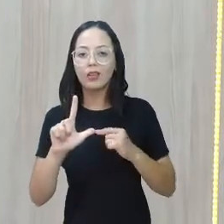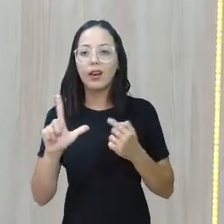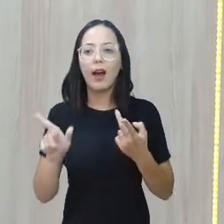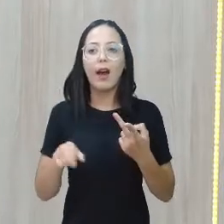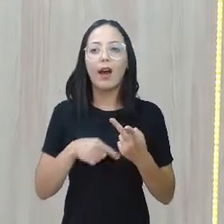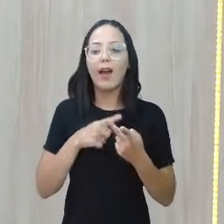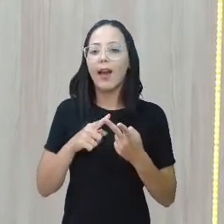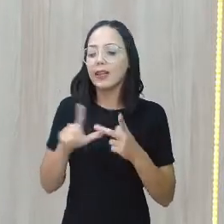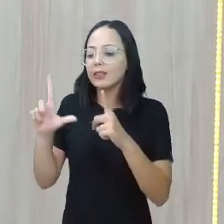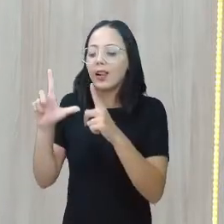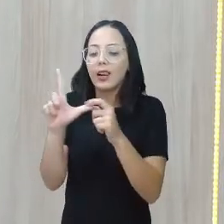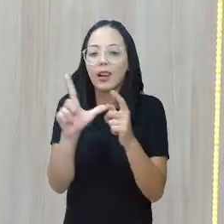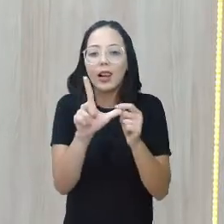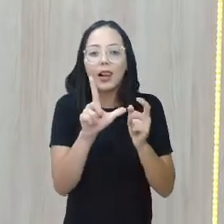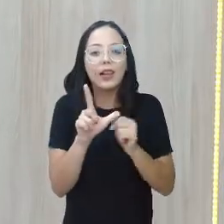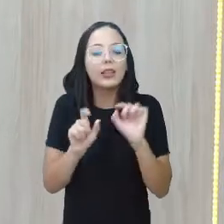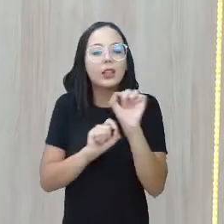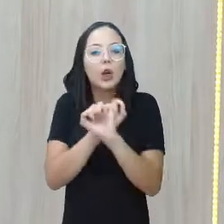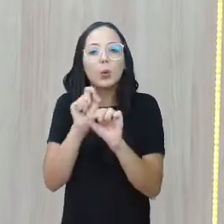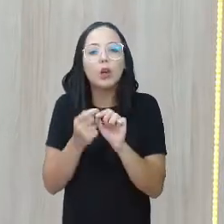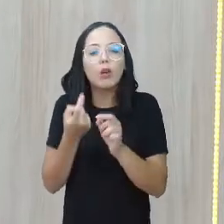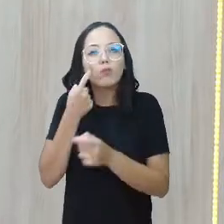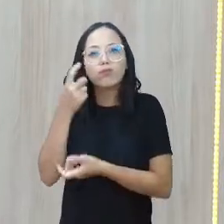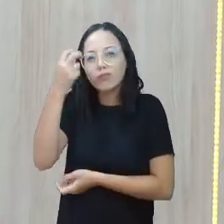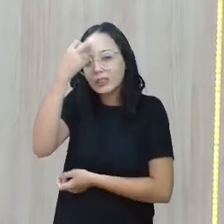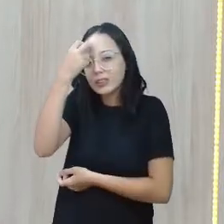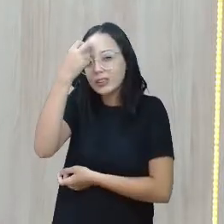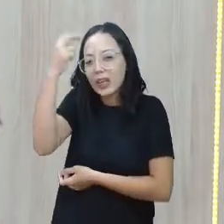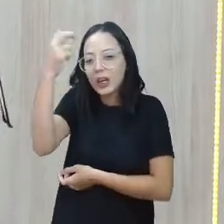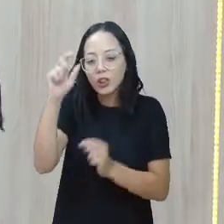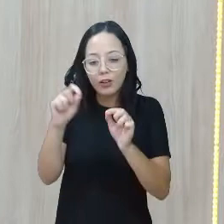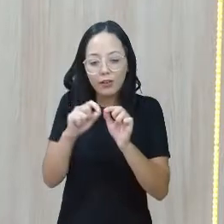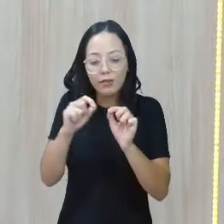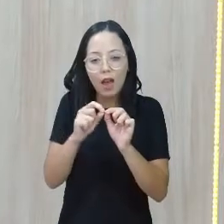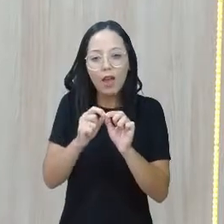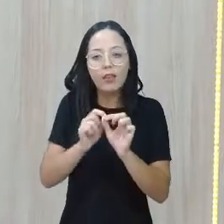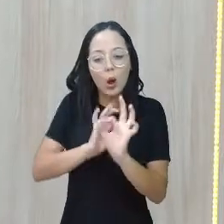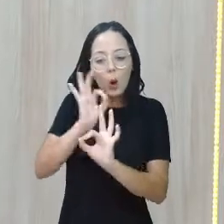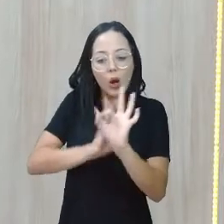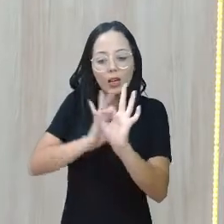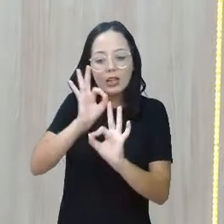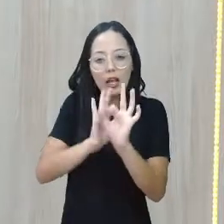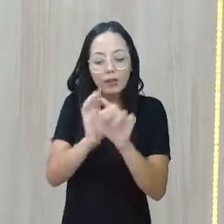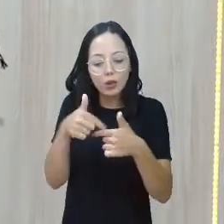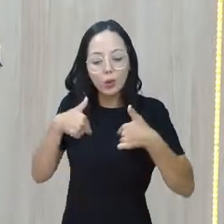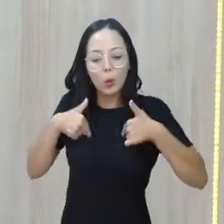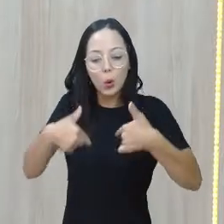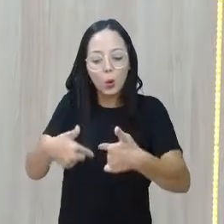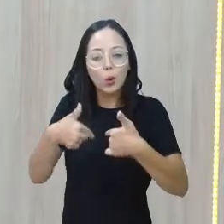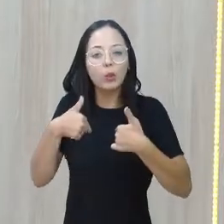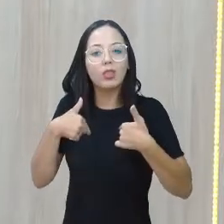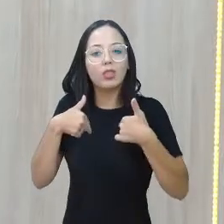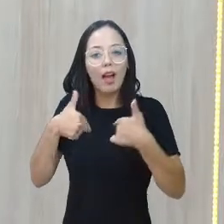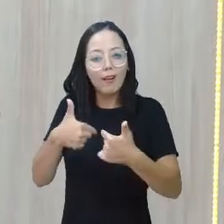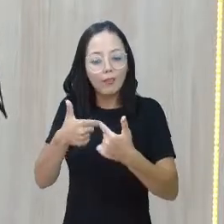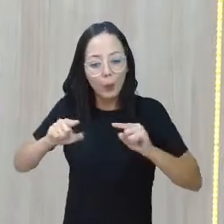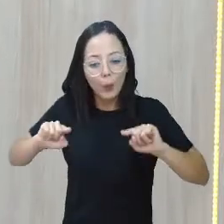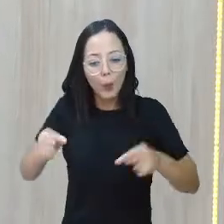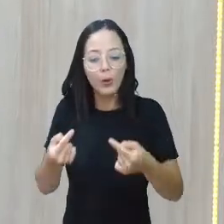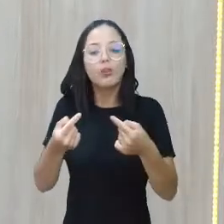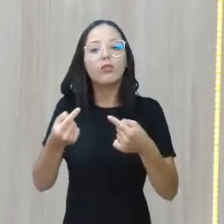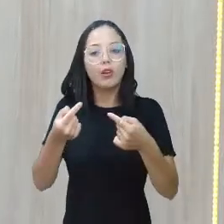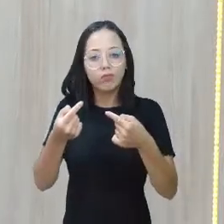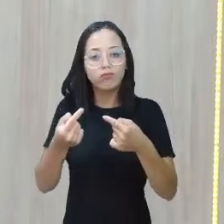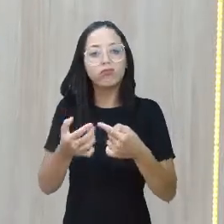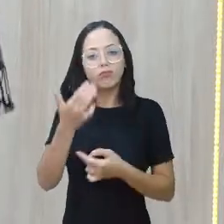né? Cada letra, ela era tão inteligentemente feita que ela lutava contra,